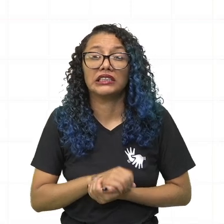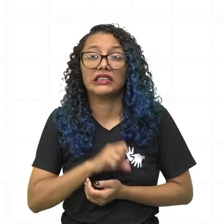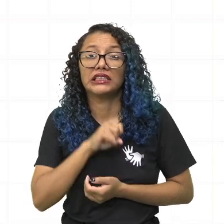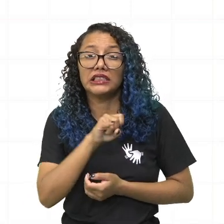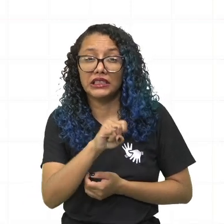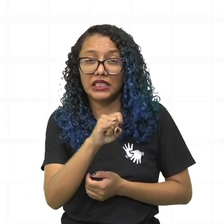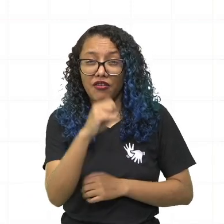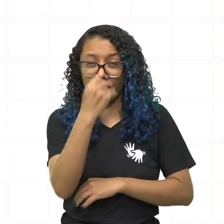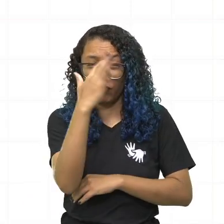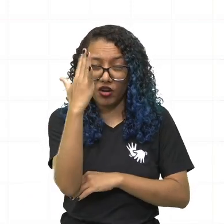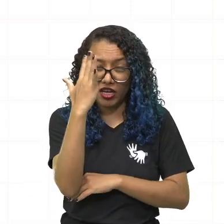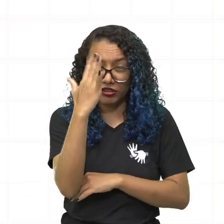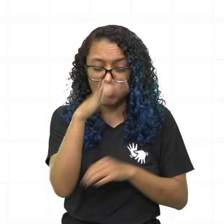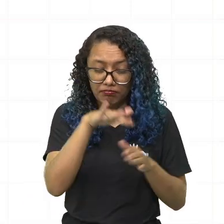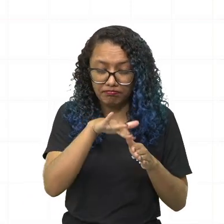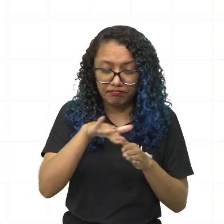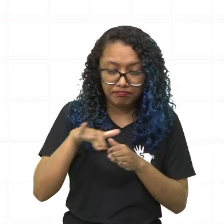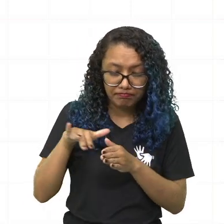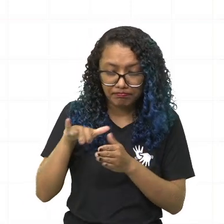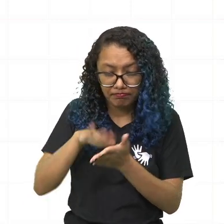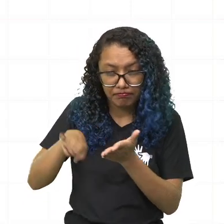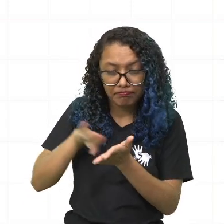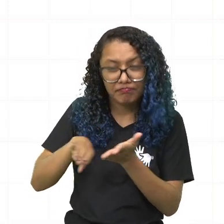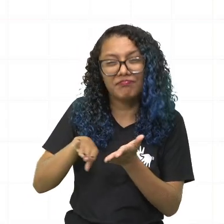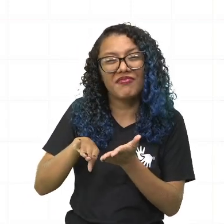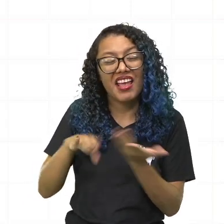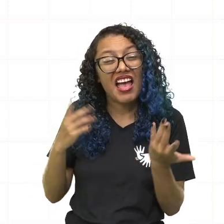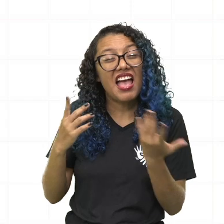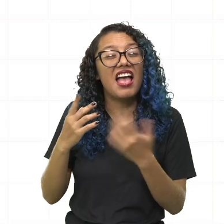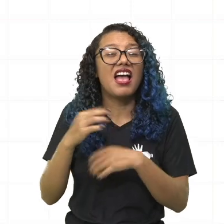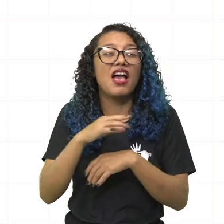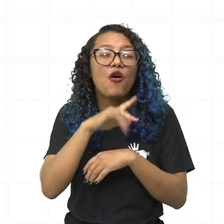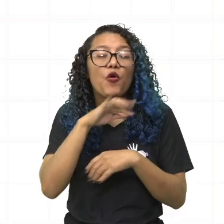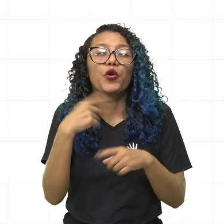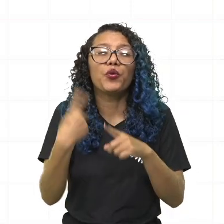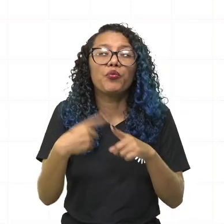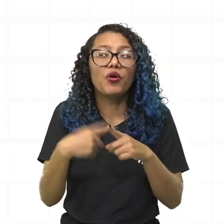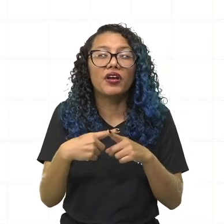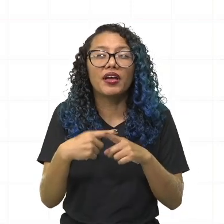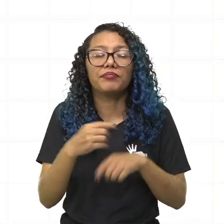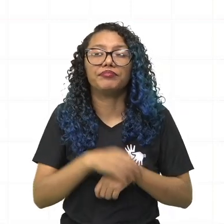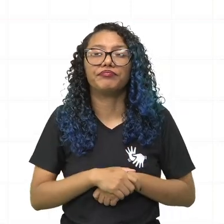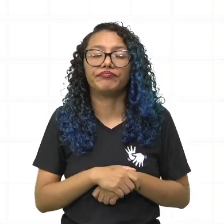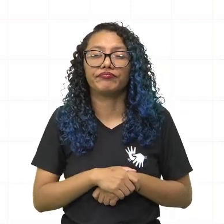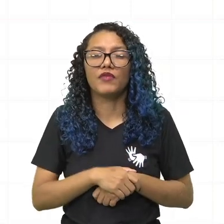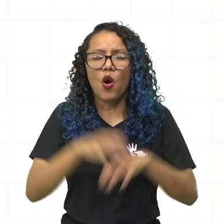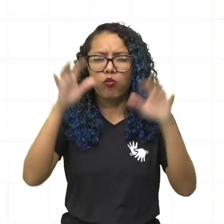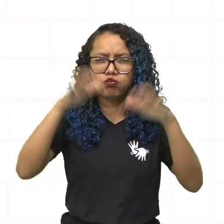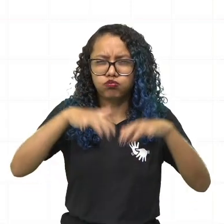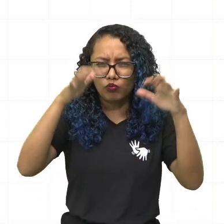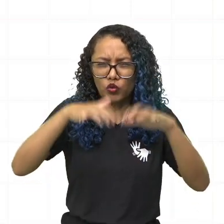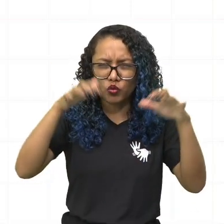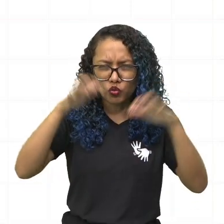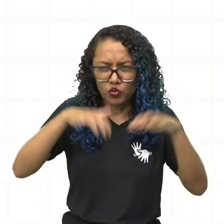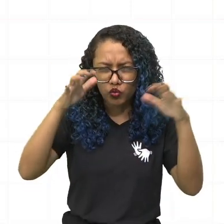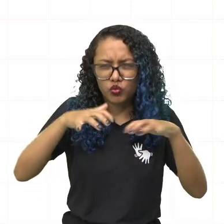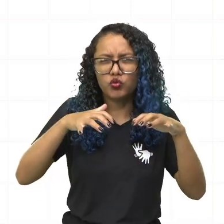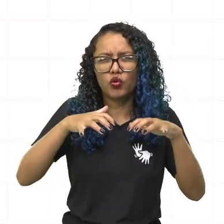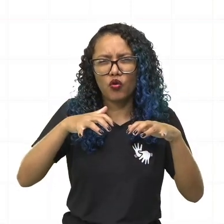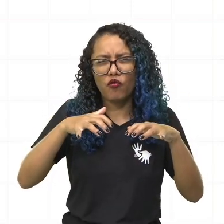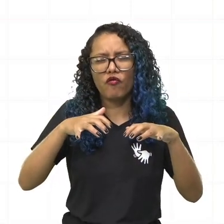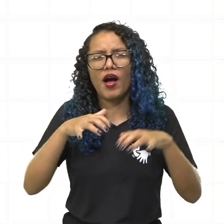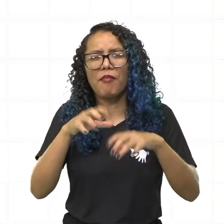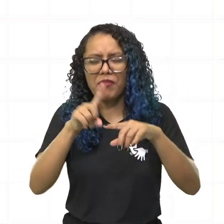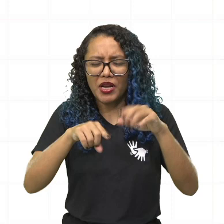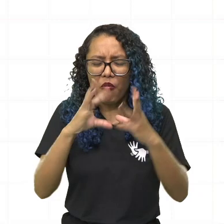um problema, porque quando chover, a água vai simplesmente levar esse material todo embora. Mas quando a floresta está ali, a